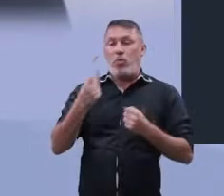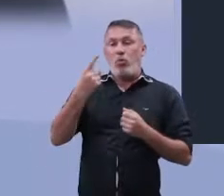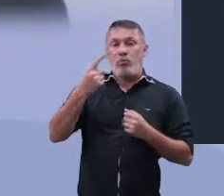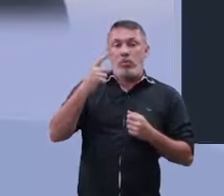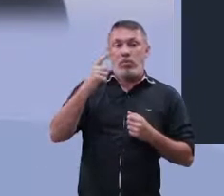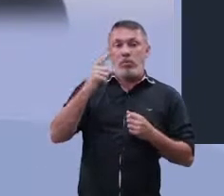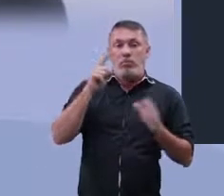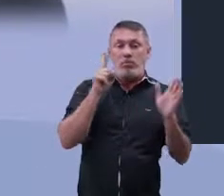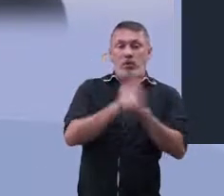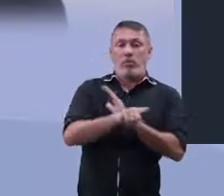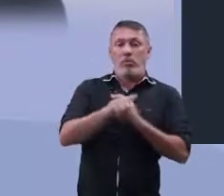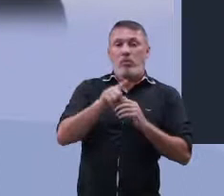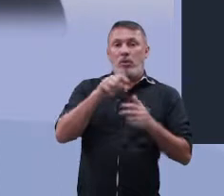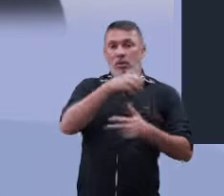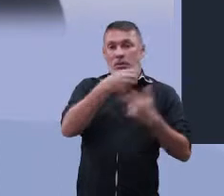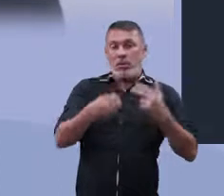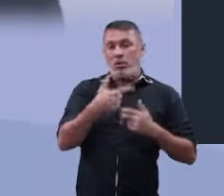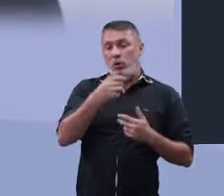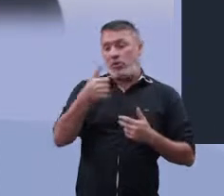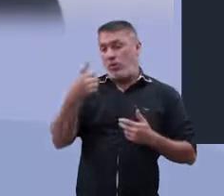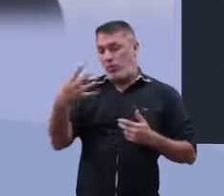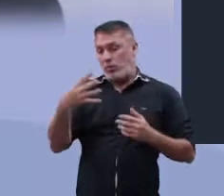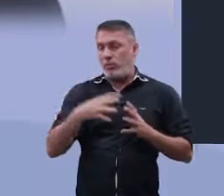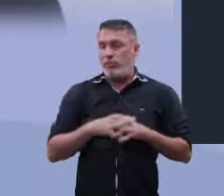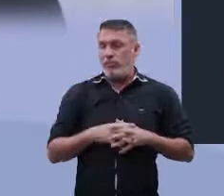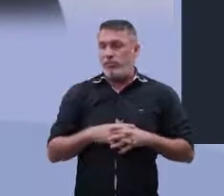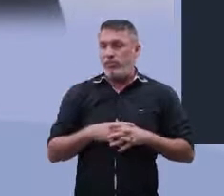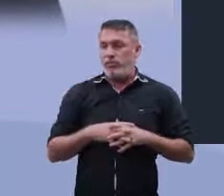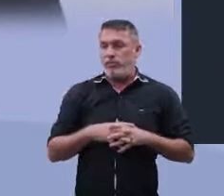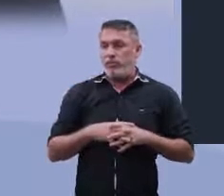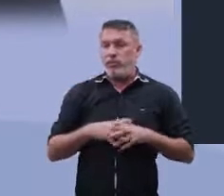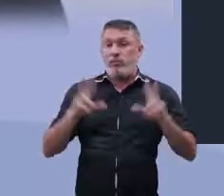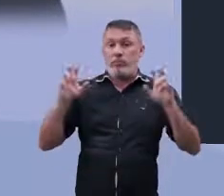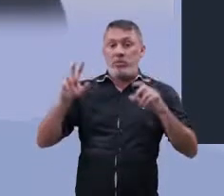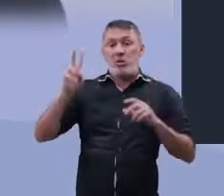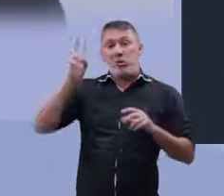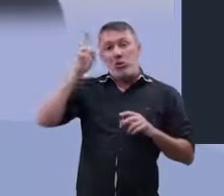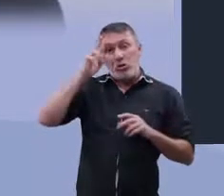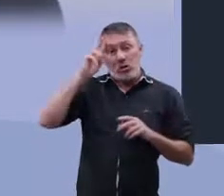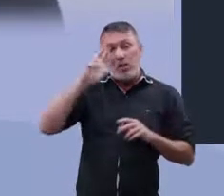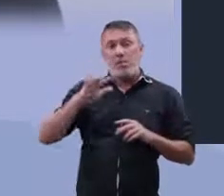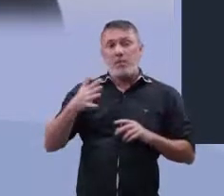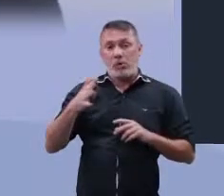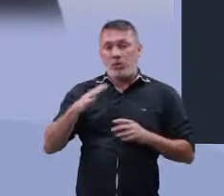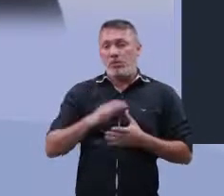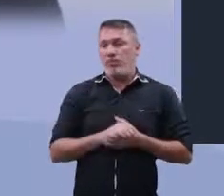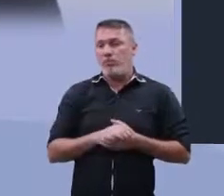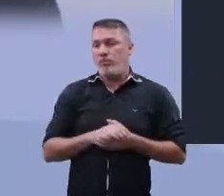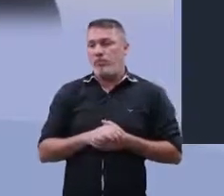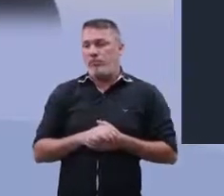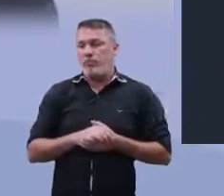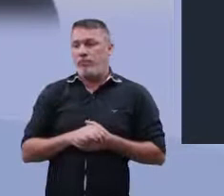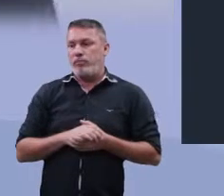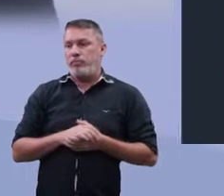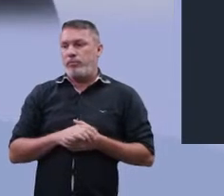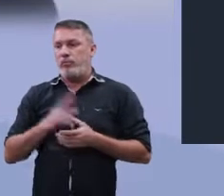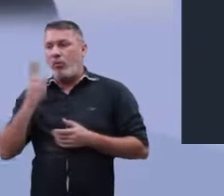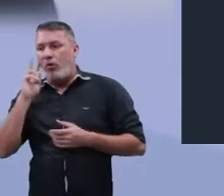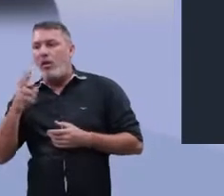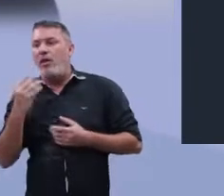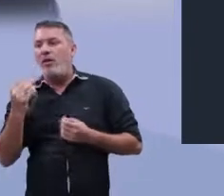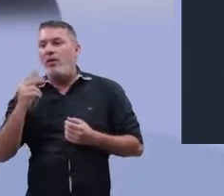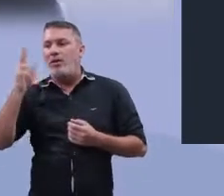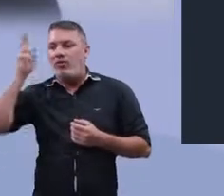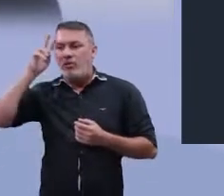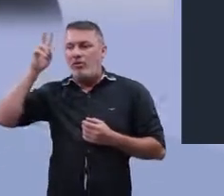resolver uma questão do Enem de 2014. A história é mais ou menos. O negócio é o seguinte: 3 reis